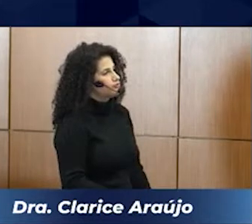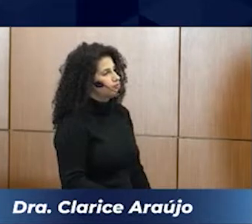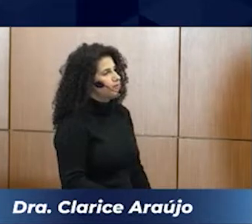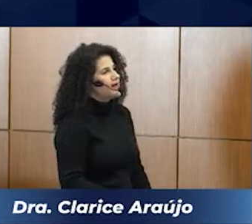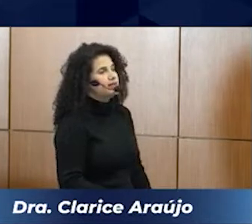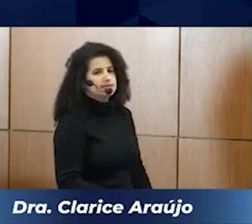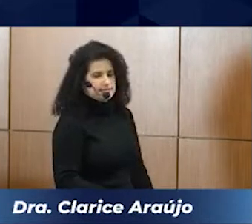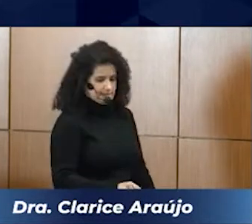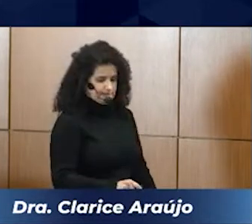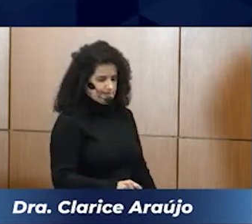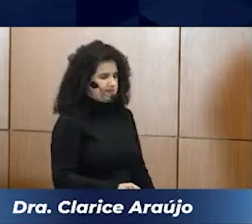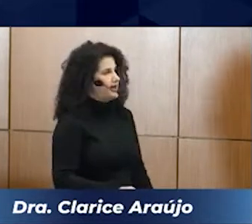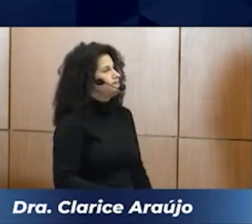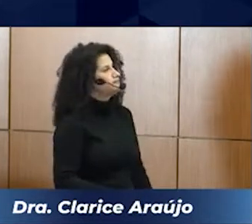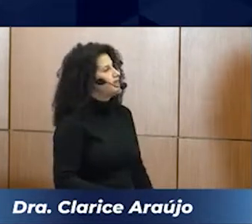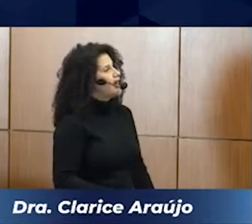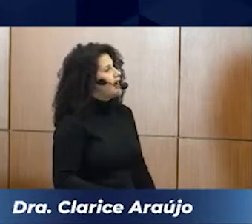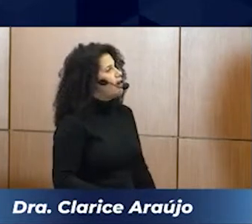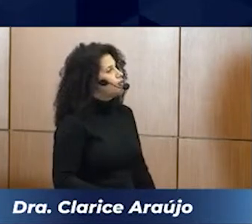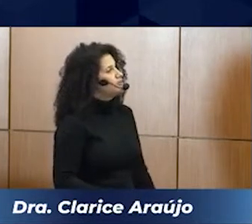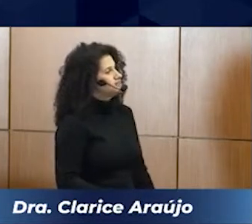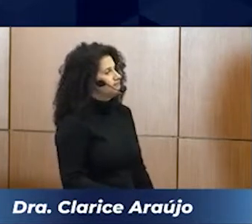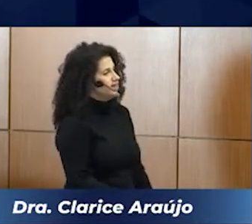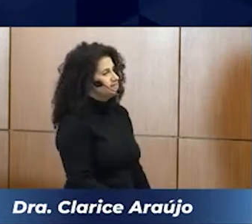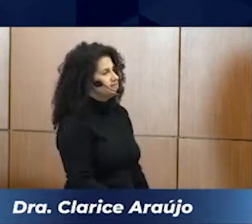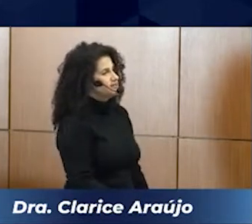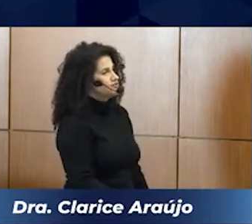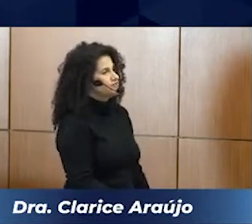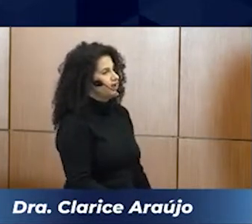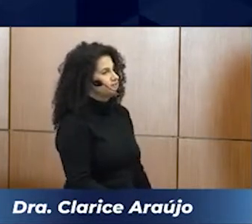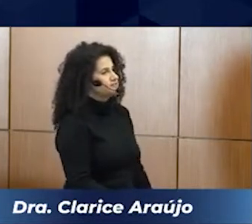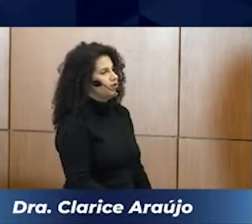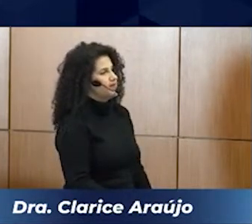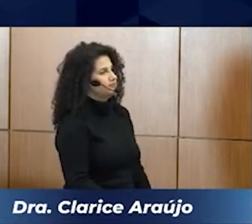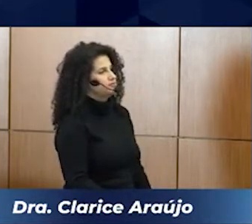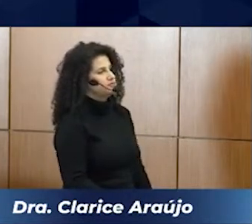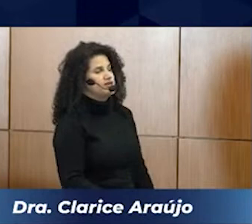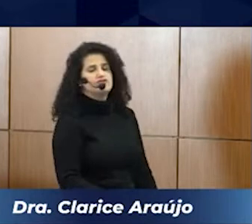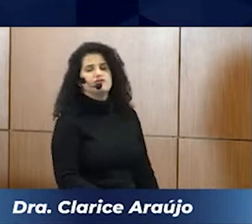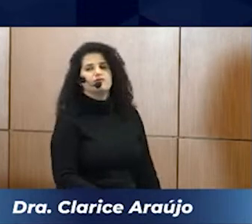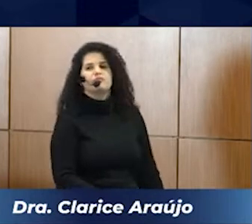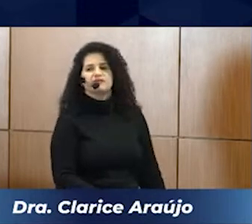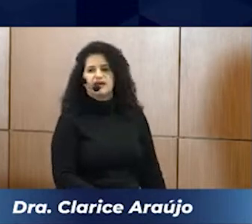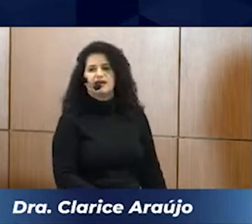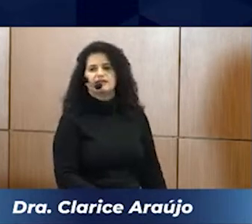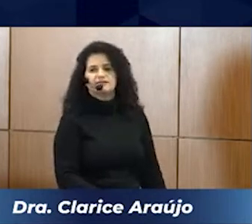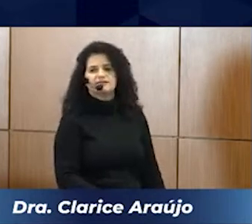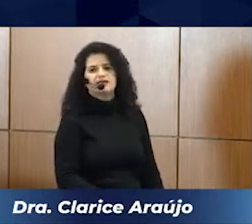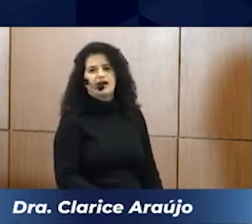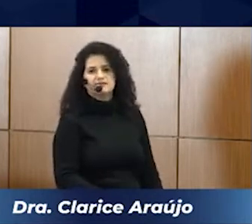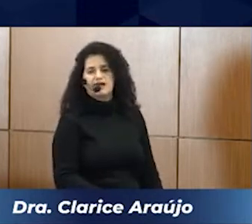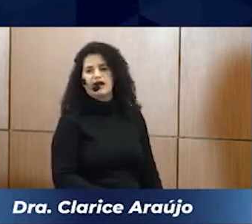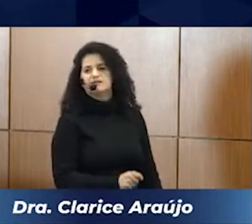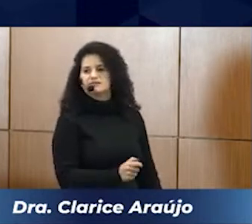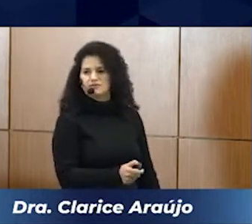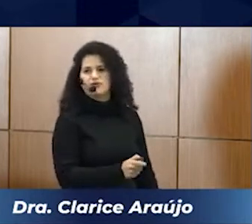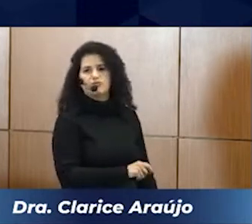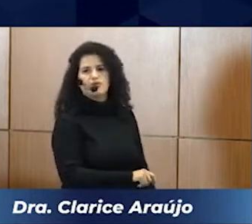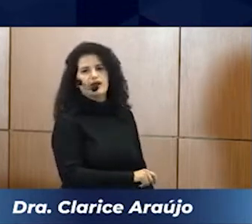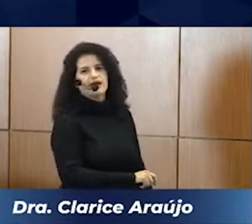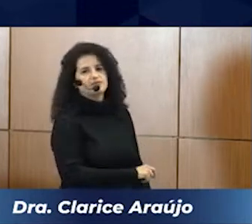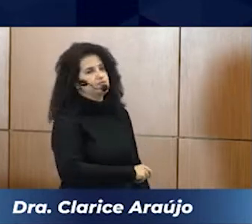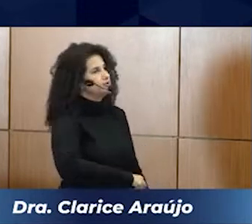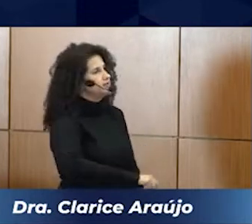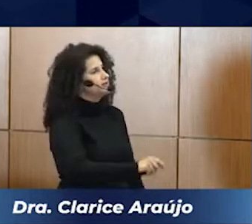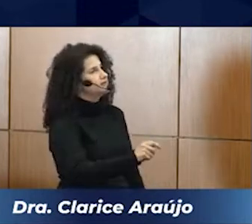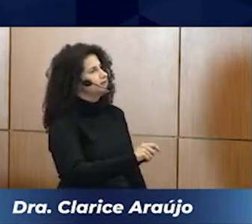colocar tudo numa balança. Tá? Algumas vezes, a gente vai usar o método científico para sair dessas enrascadas, que foi o